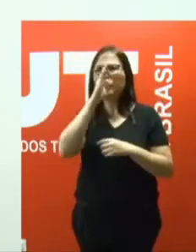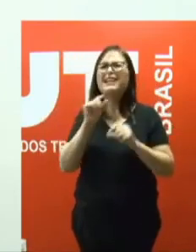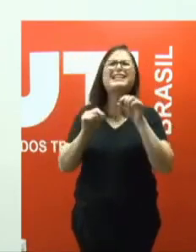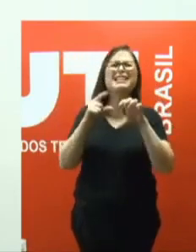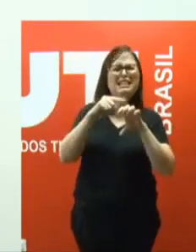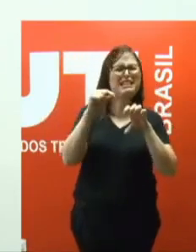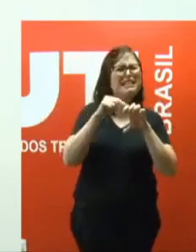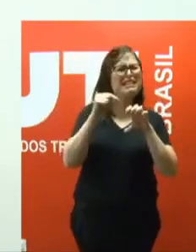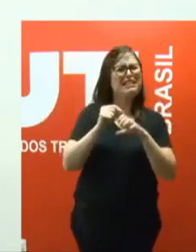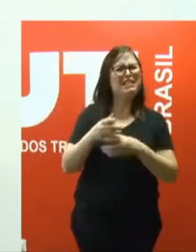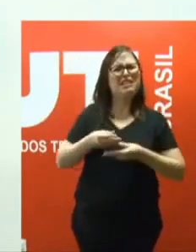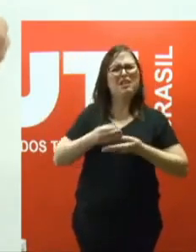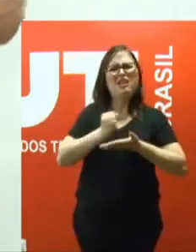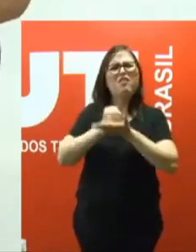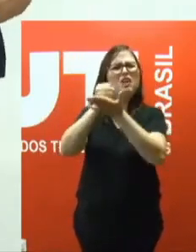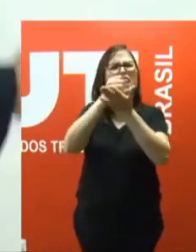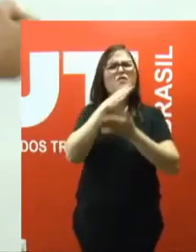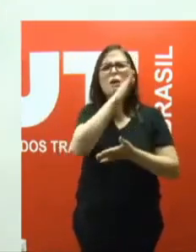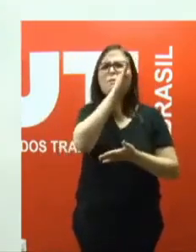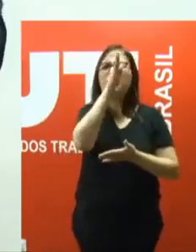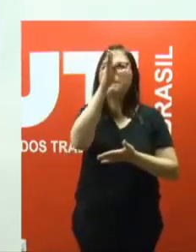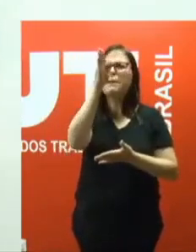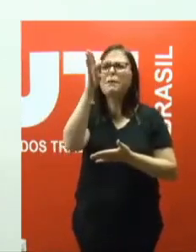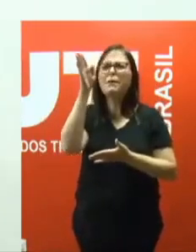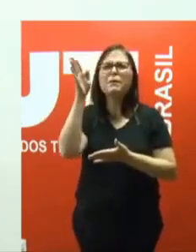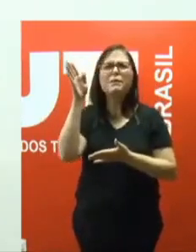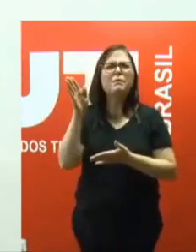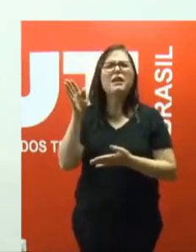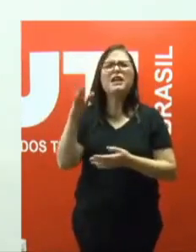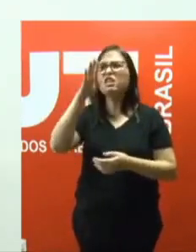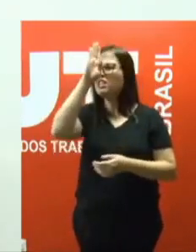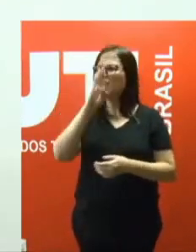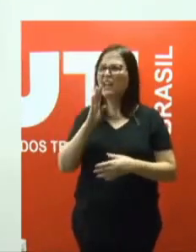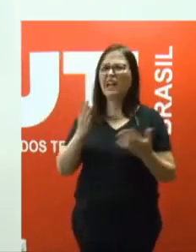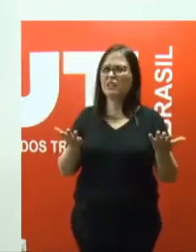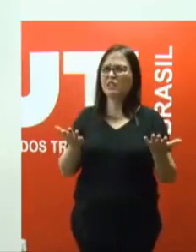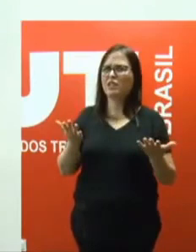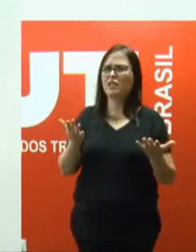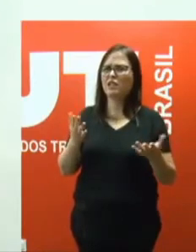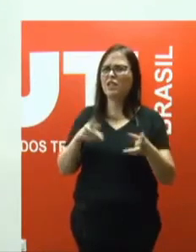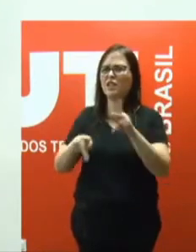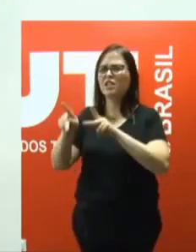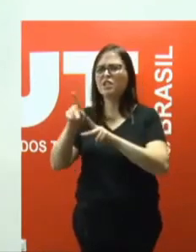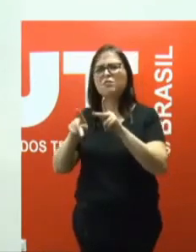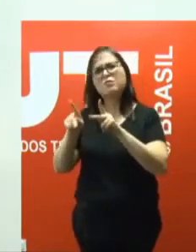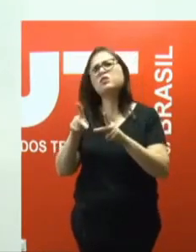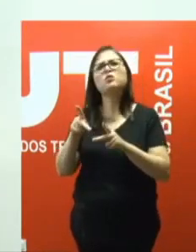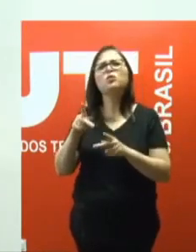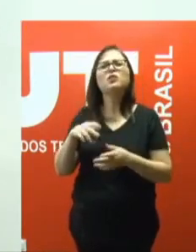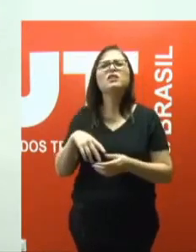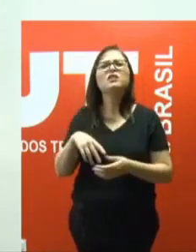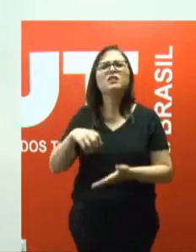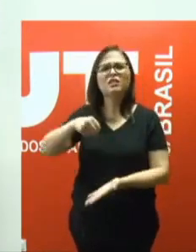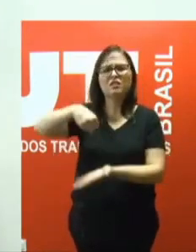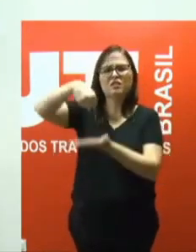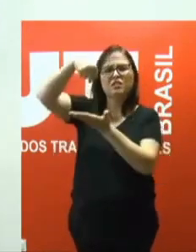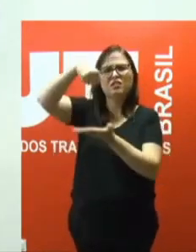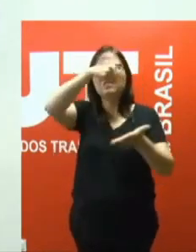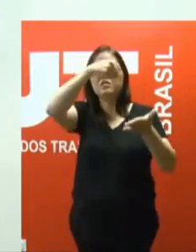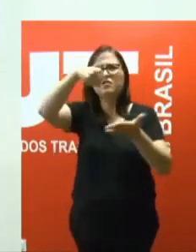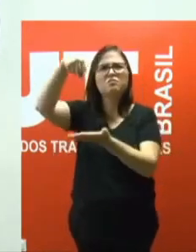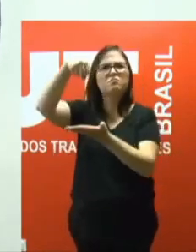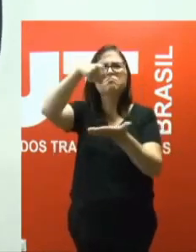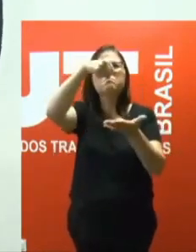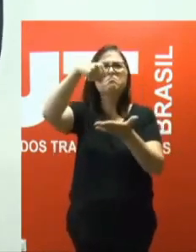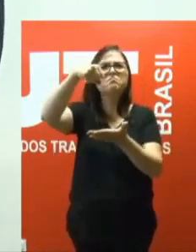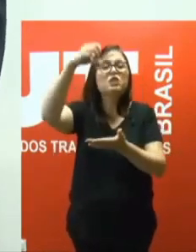levar energia de graça para as pessoas que vivem na base do candeeiro? Nenhum empresário